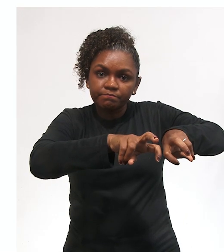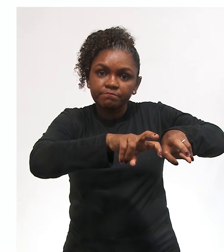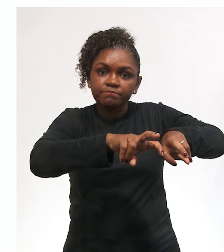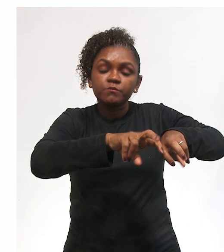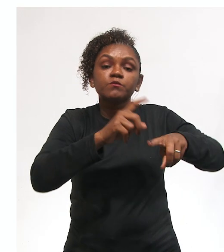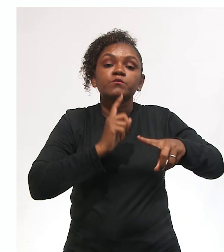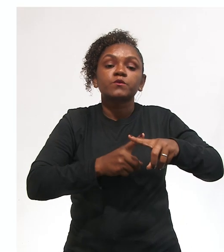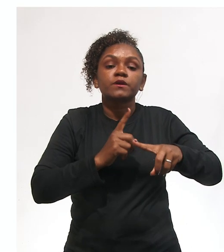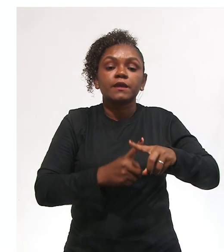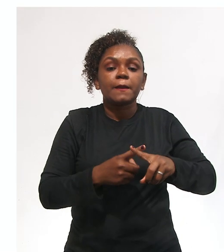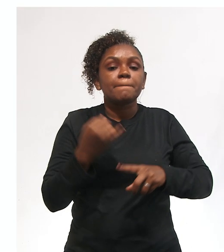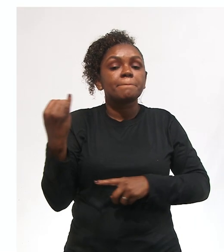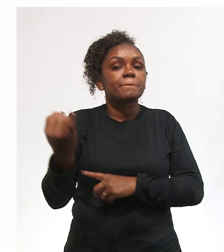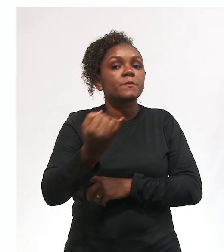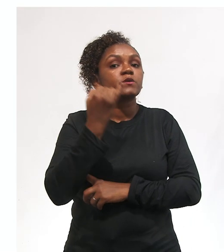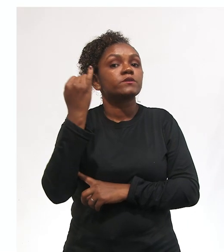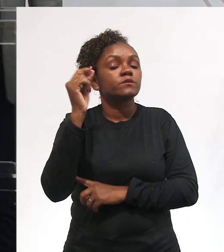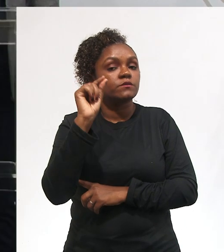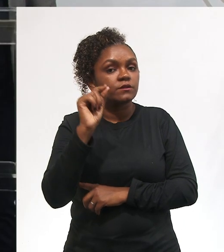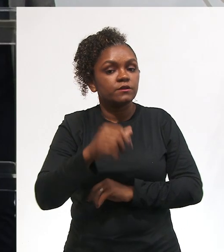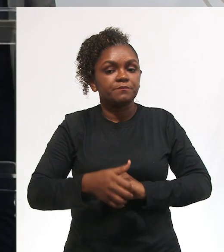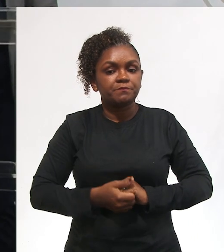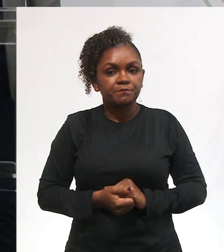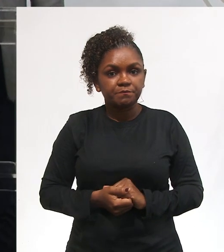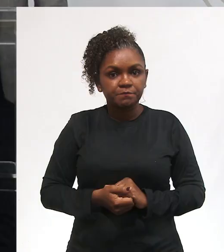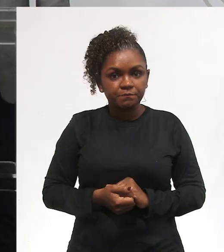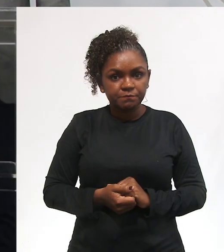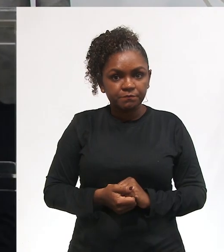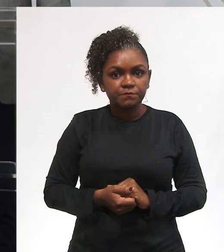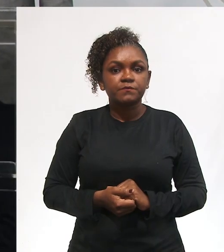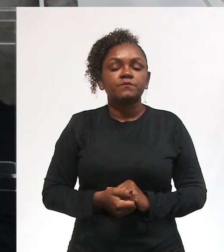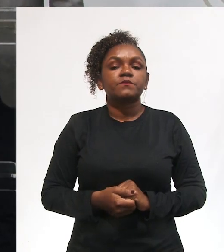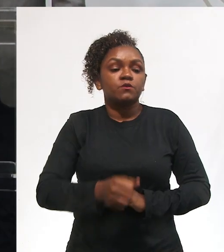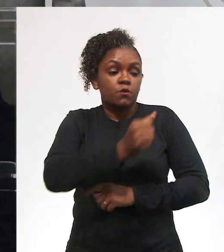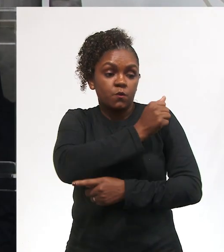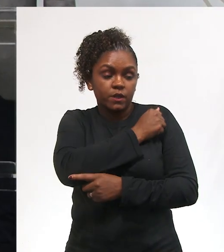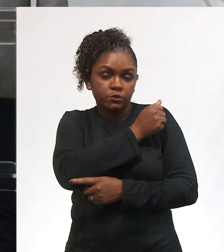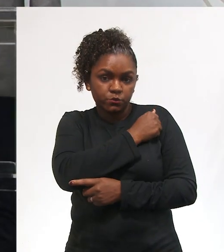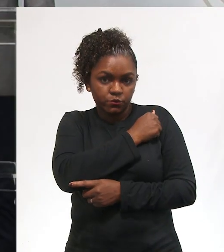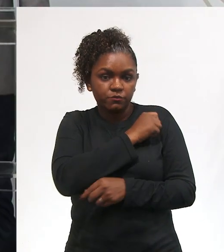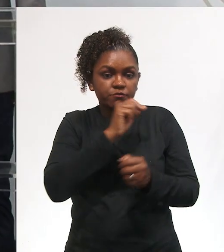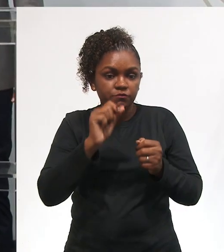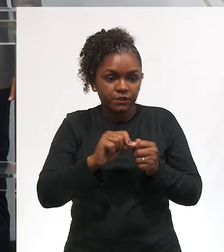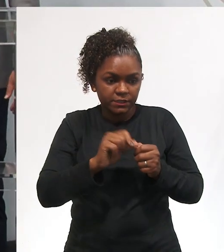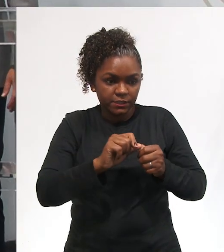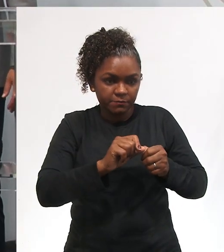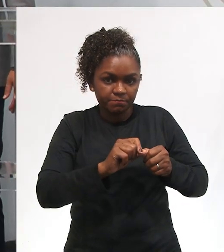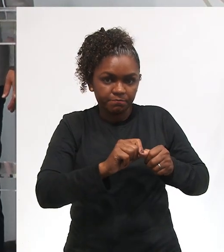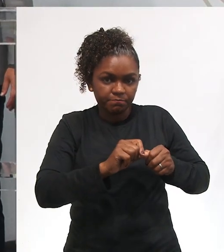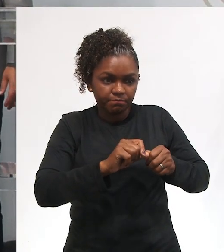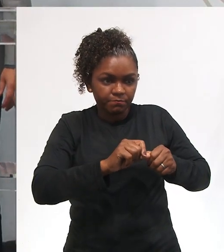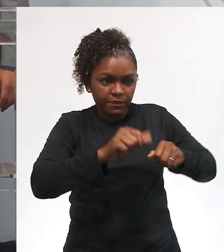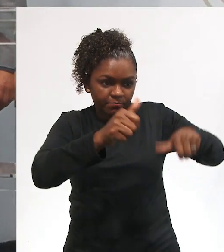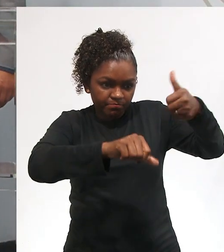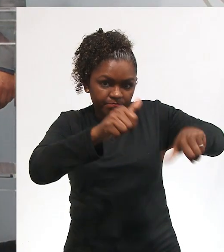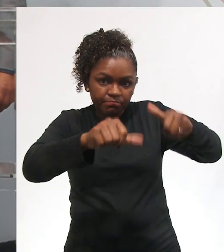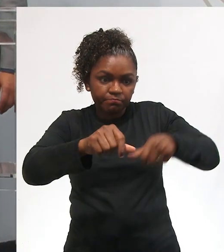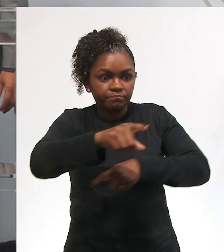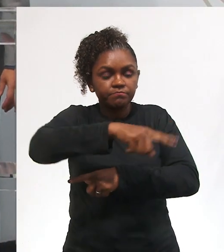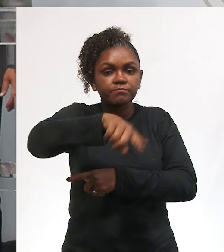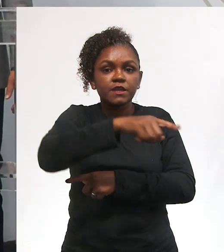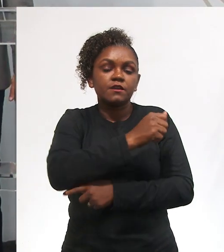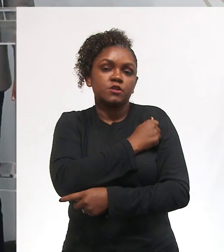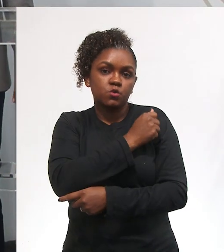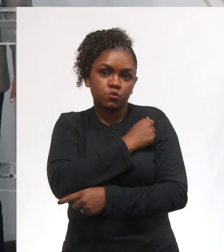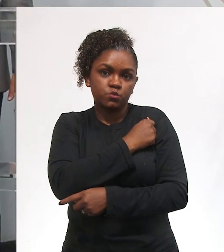a gente, como pedagogo, a gente trazer os elementos dos alunos para fazer um diagnóstico de toda a turma, né? Então, como